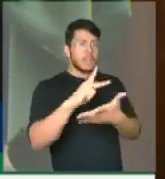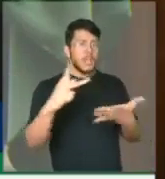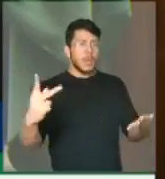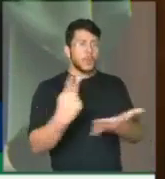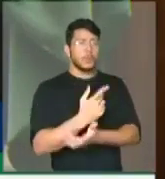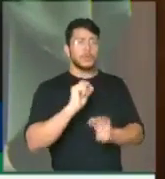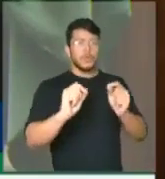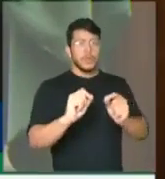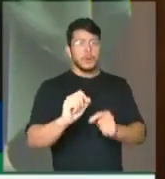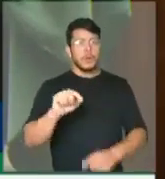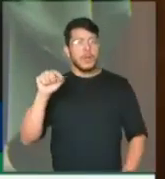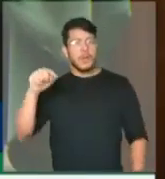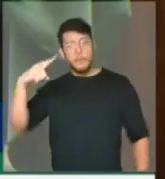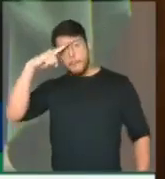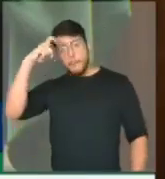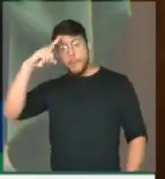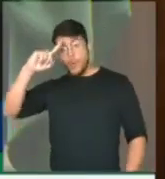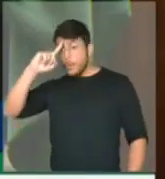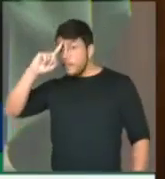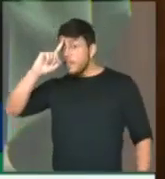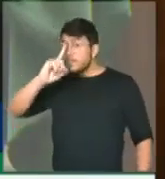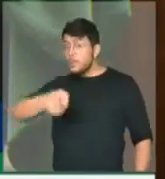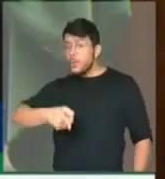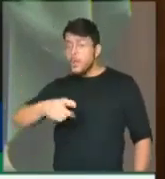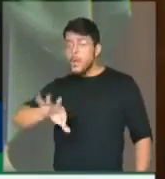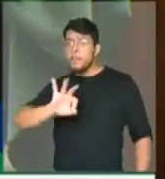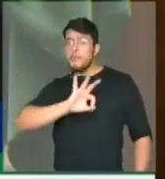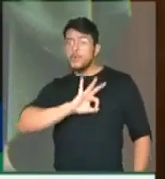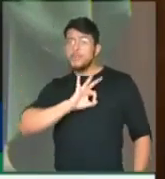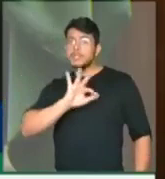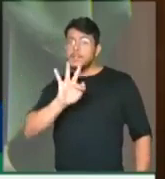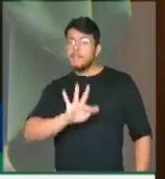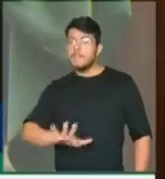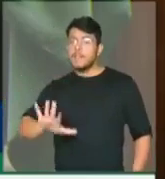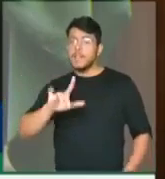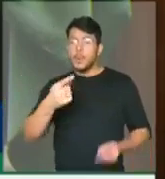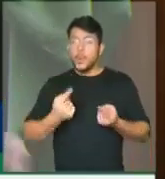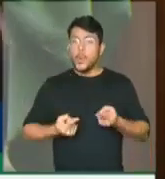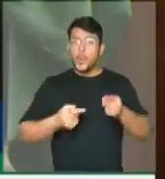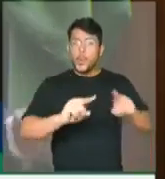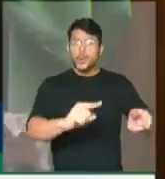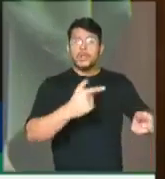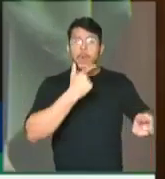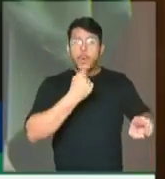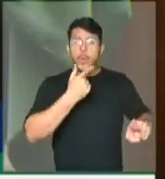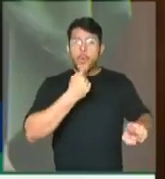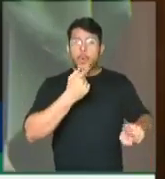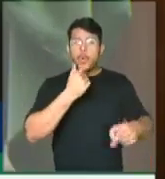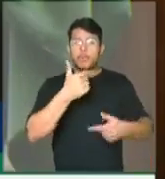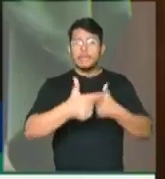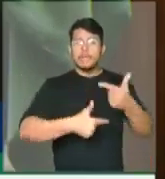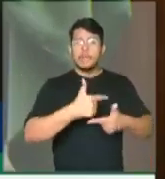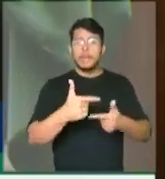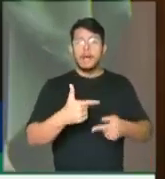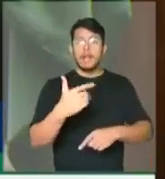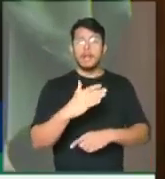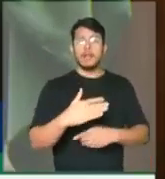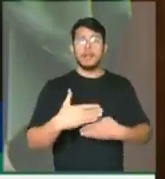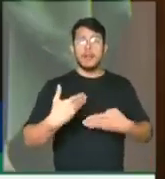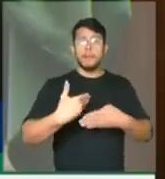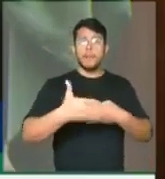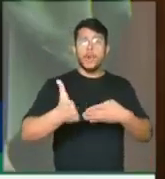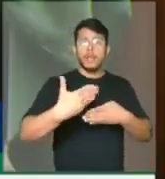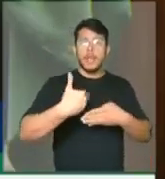foi mandar a Polícia Federal para cima do porteiro do condomínio do presidente da República,